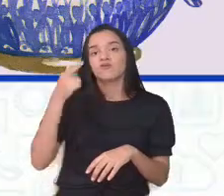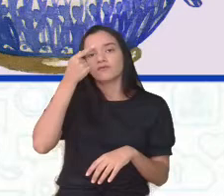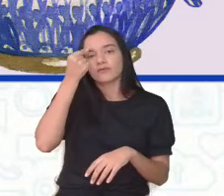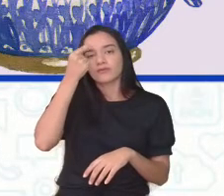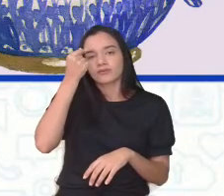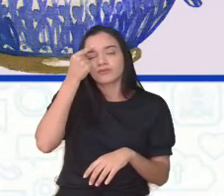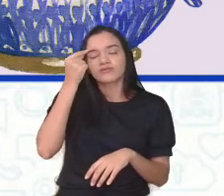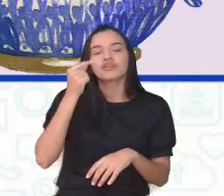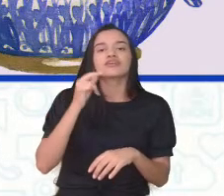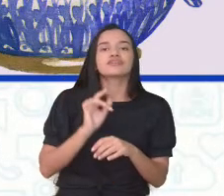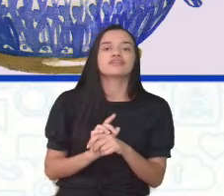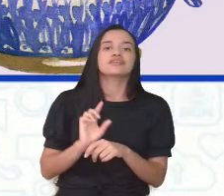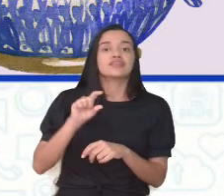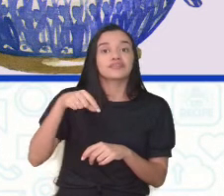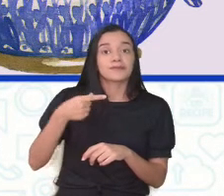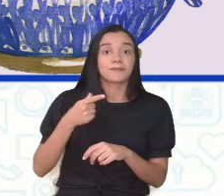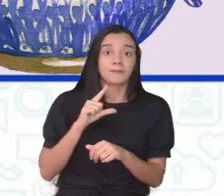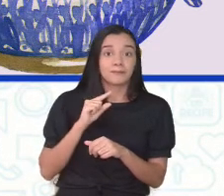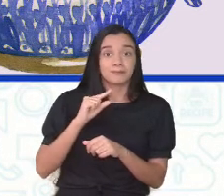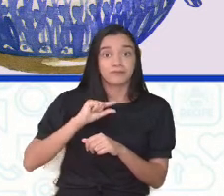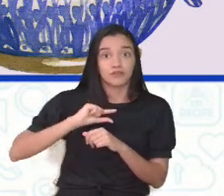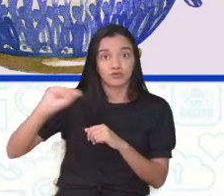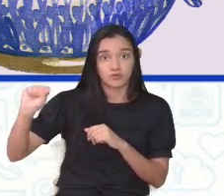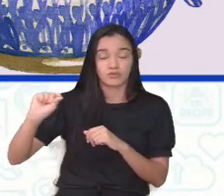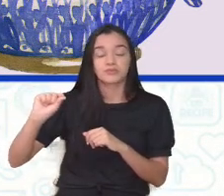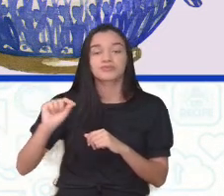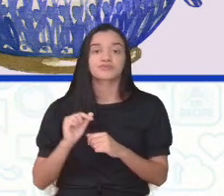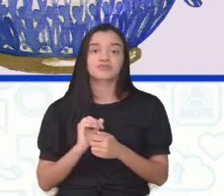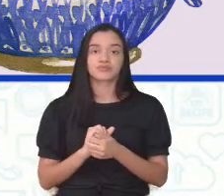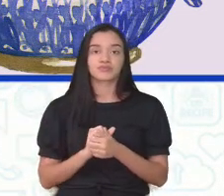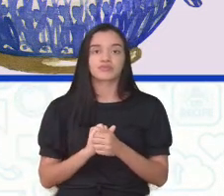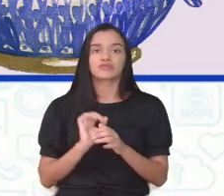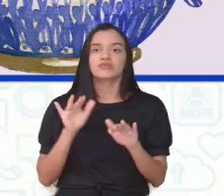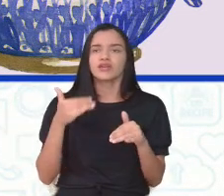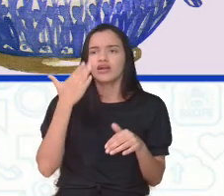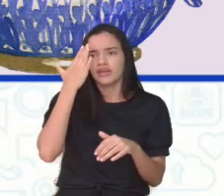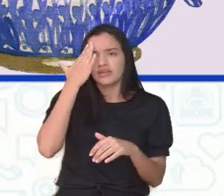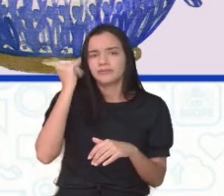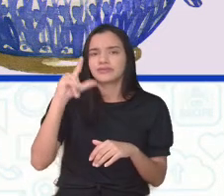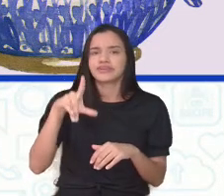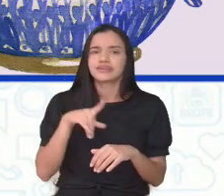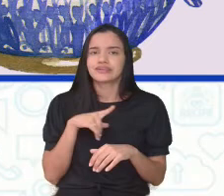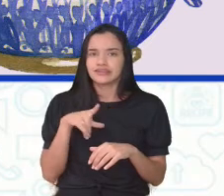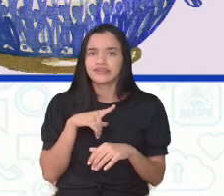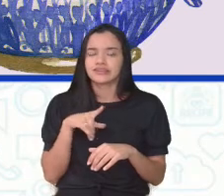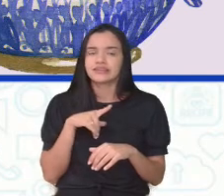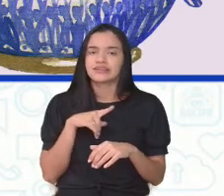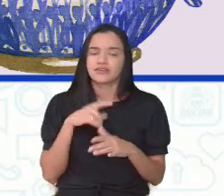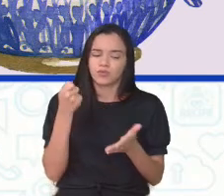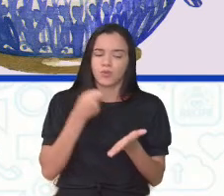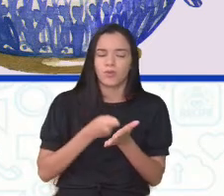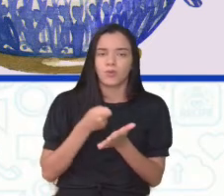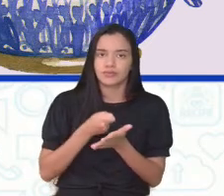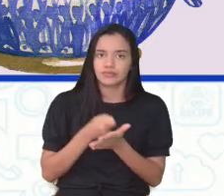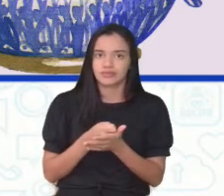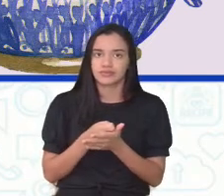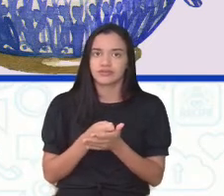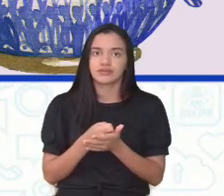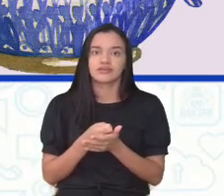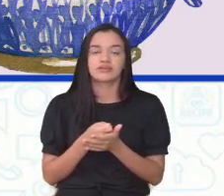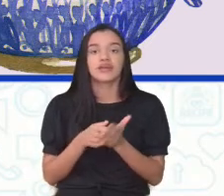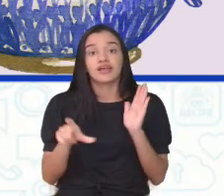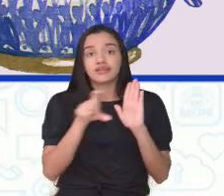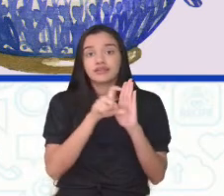sabe quais são as marcas que delimitam isso como discurso direto. Ela sabia que tinha de cumprir com as suas obrigações. Nesse